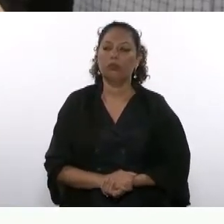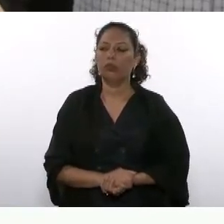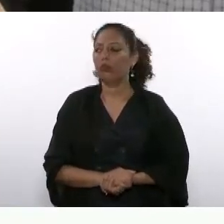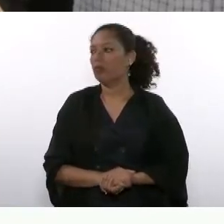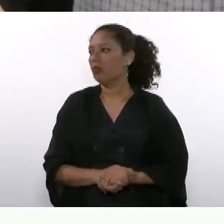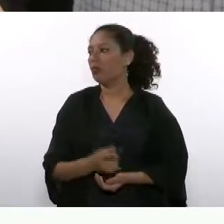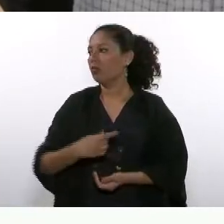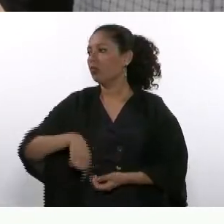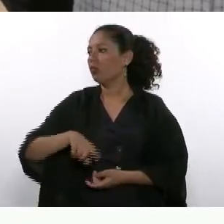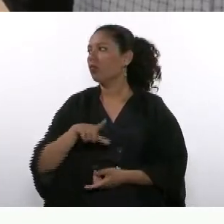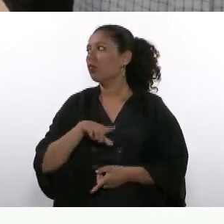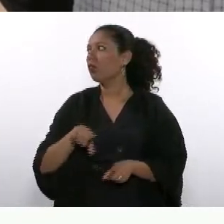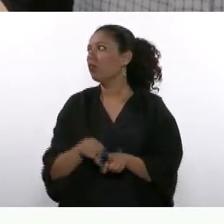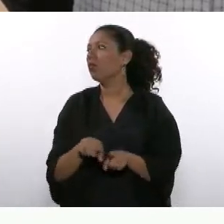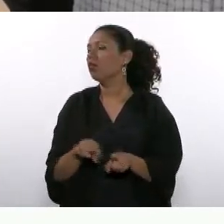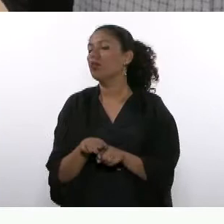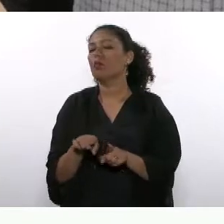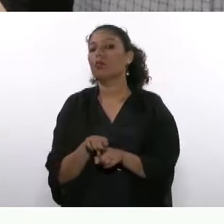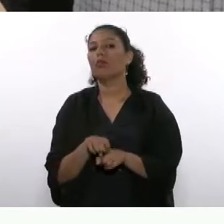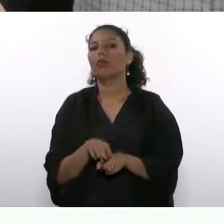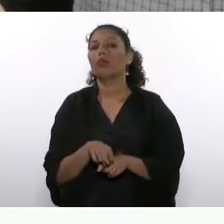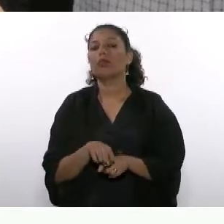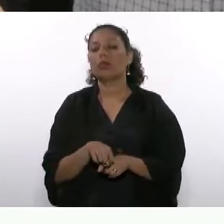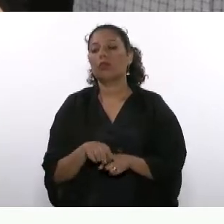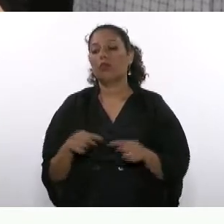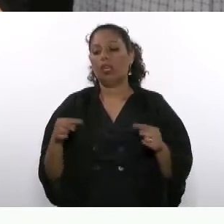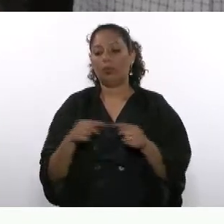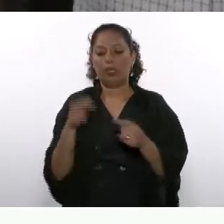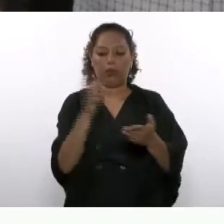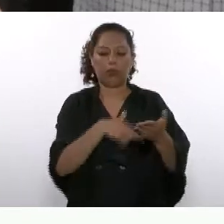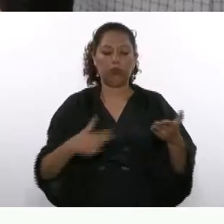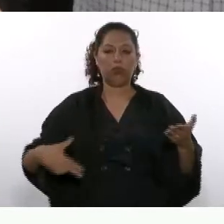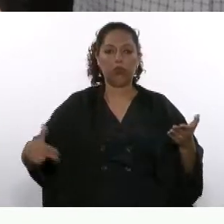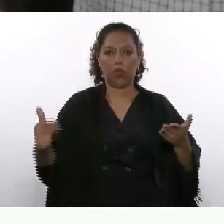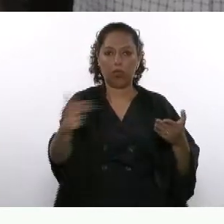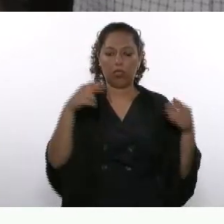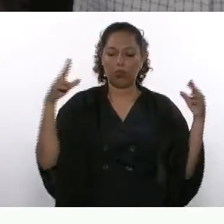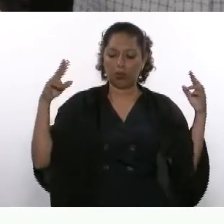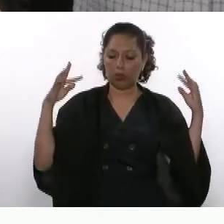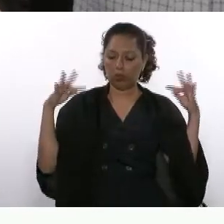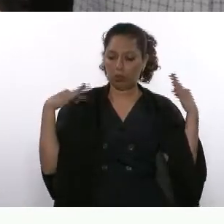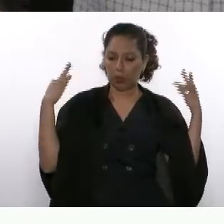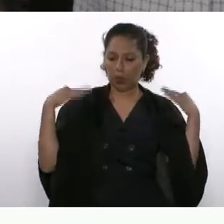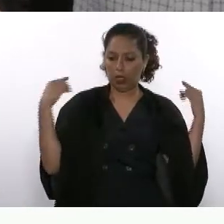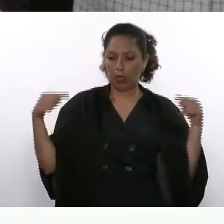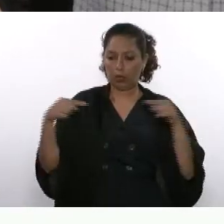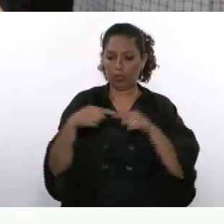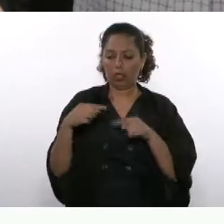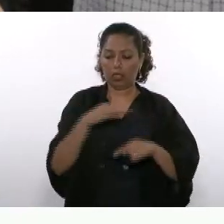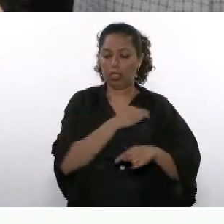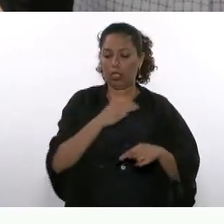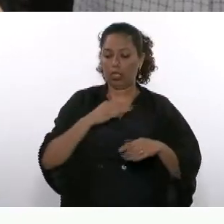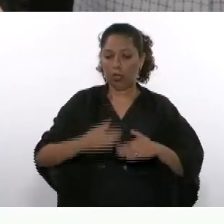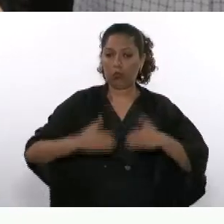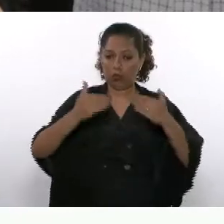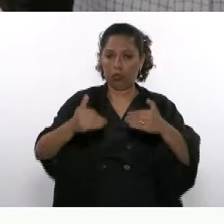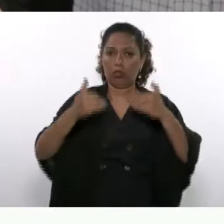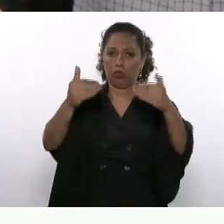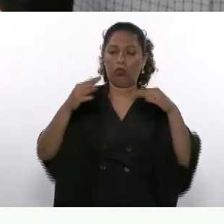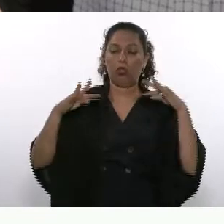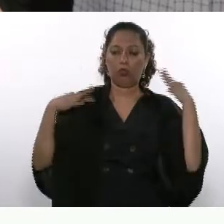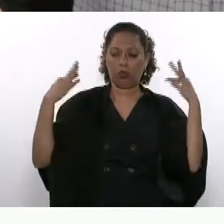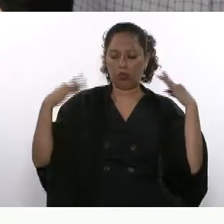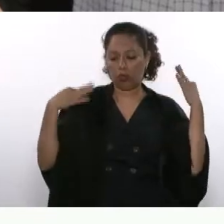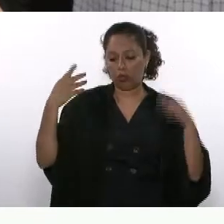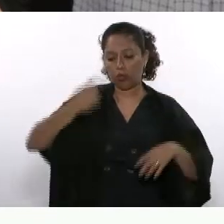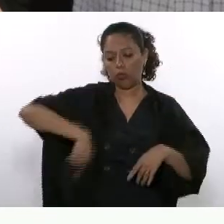A gente também, em função do Mapa do Turismo, que foi um projeto do Ministério do Turismo, a gente teve que